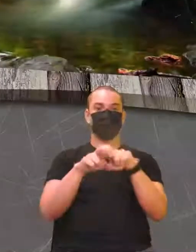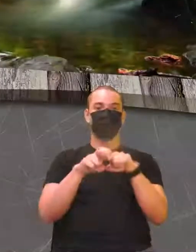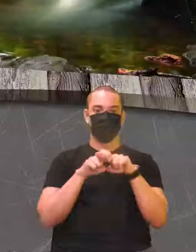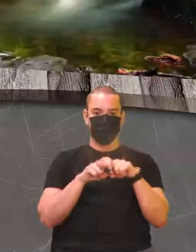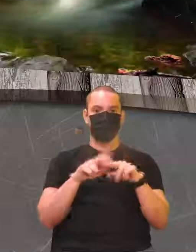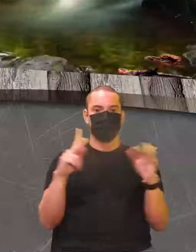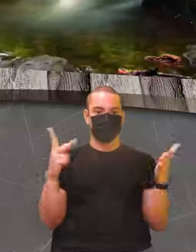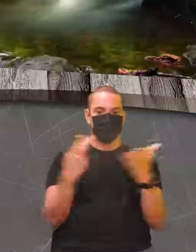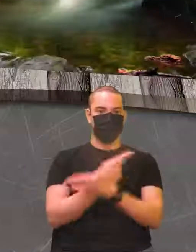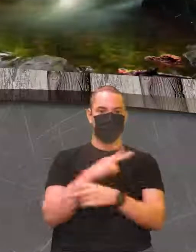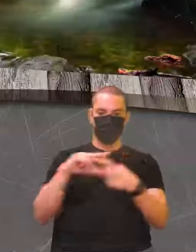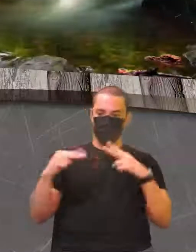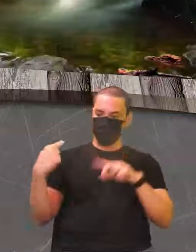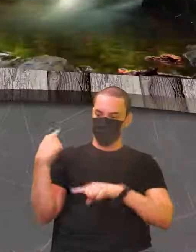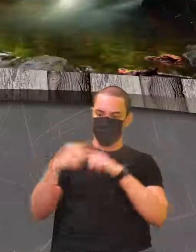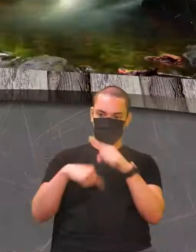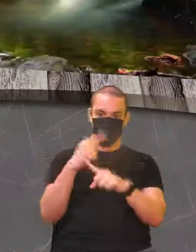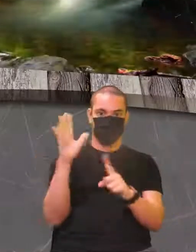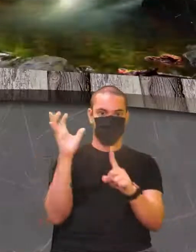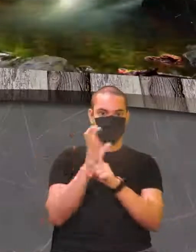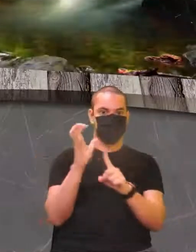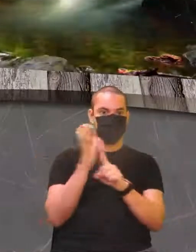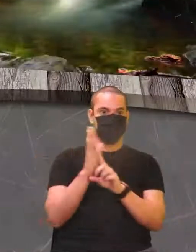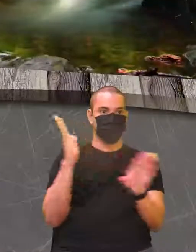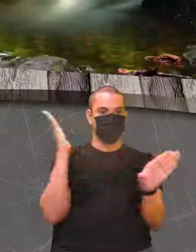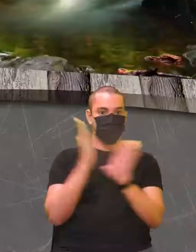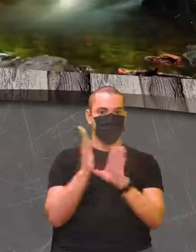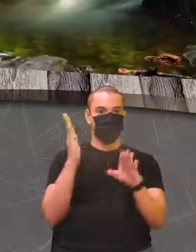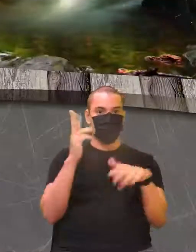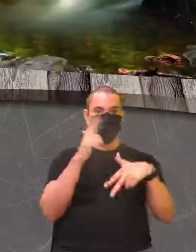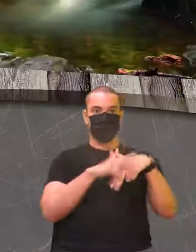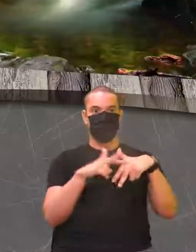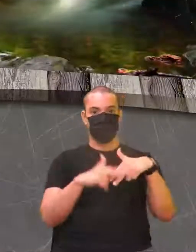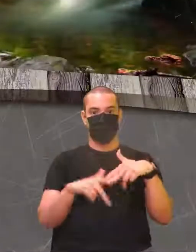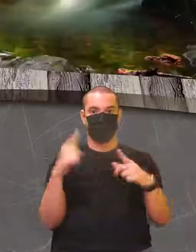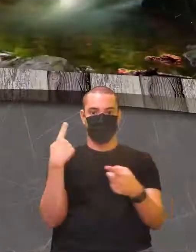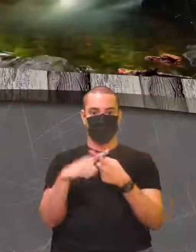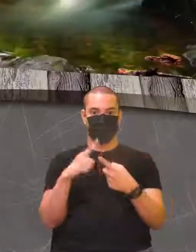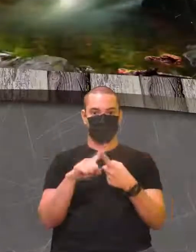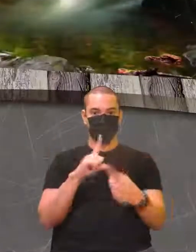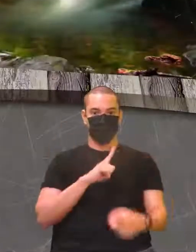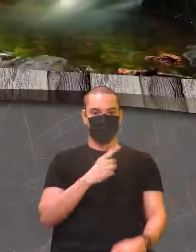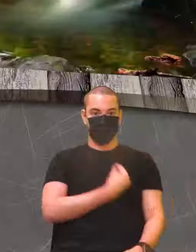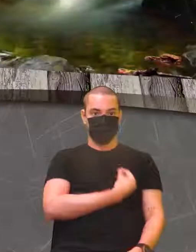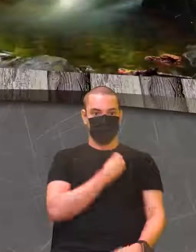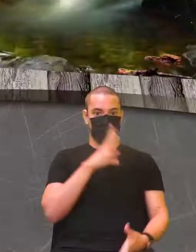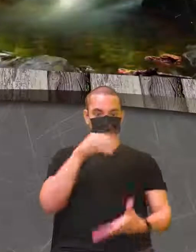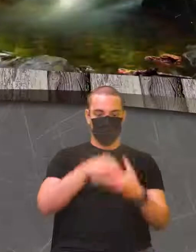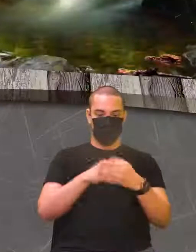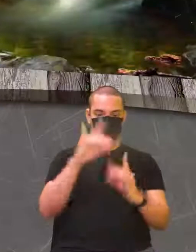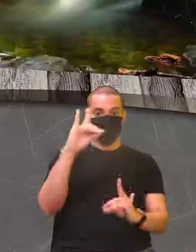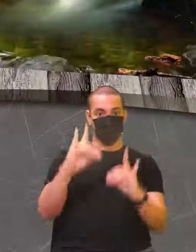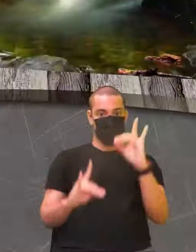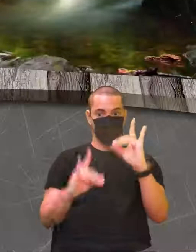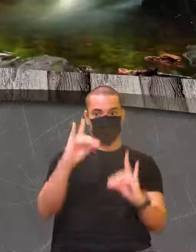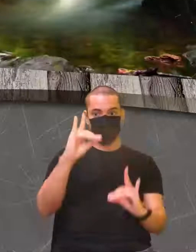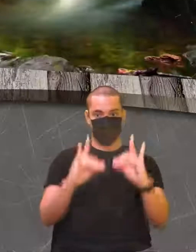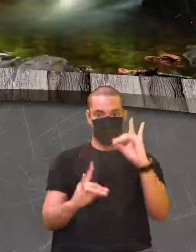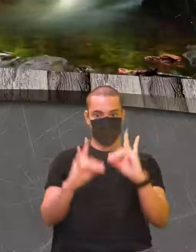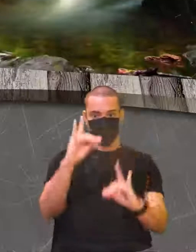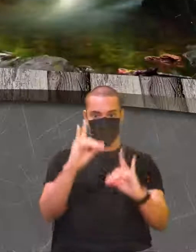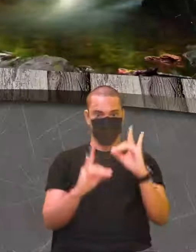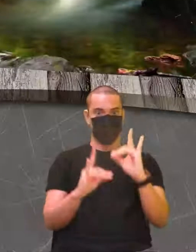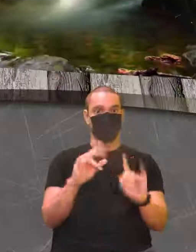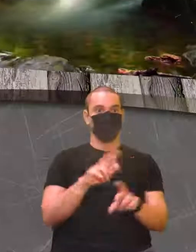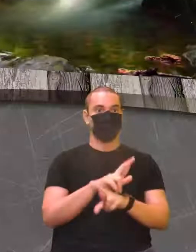isso que ela é uma herança influenciada pelo sexo. Porque devido à presença dos hormônios, tá?